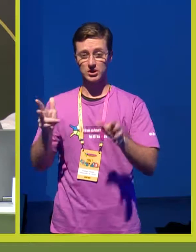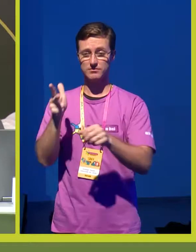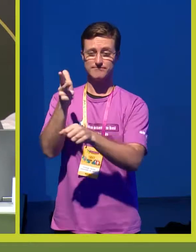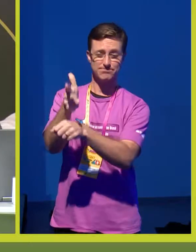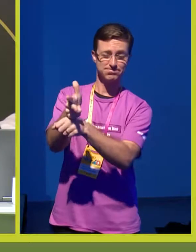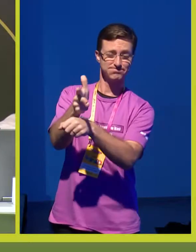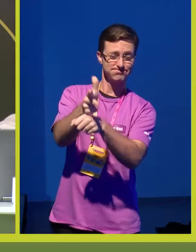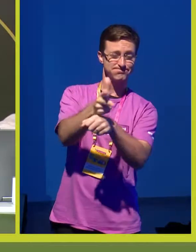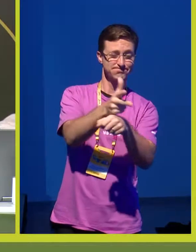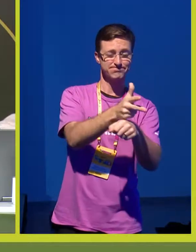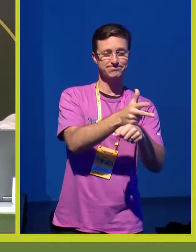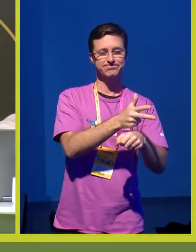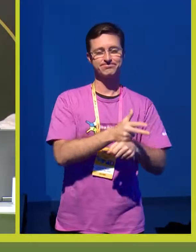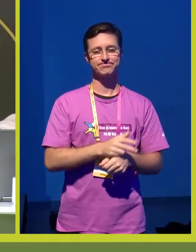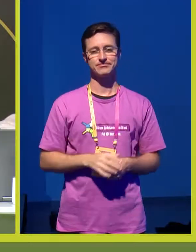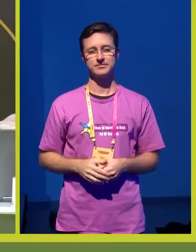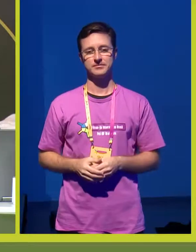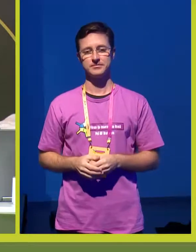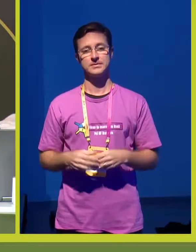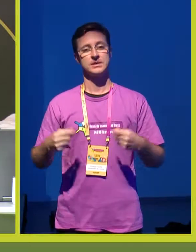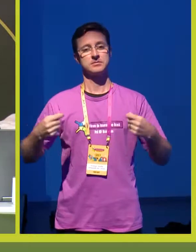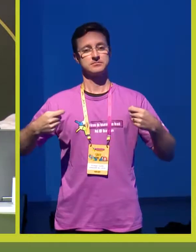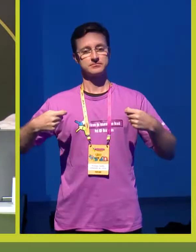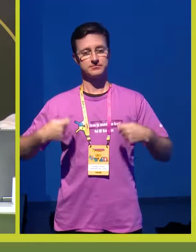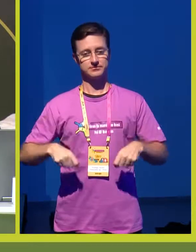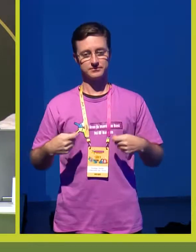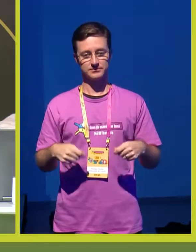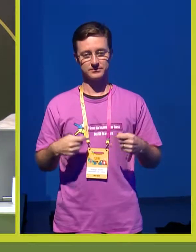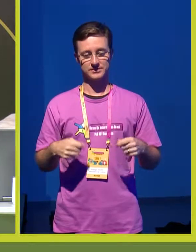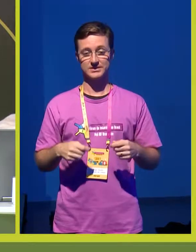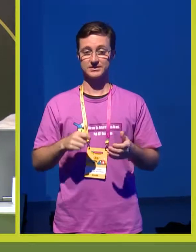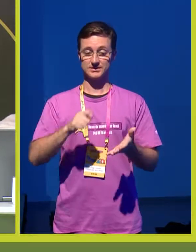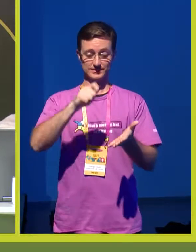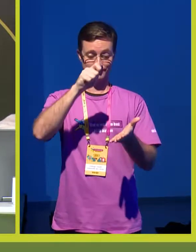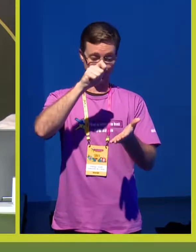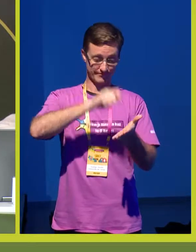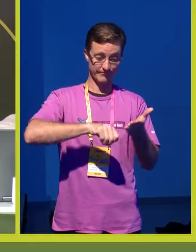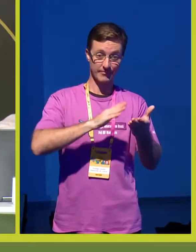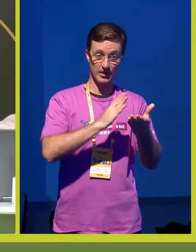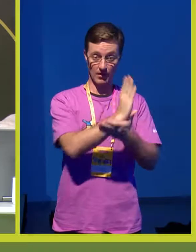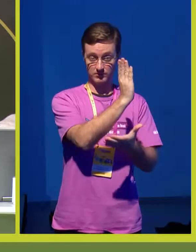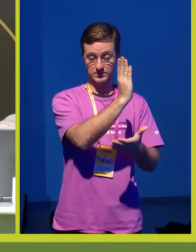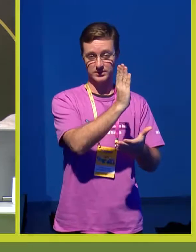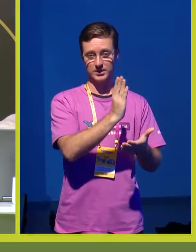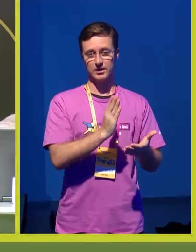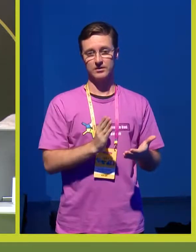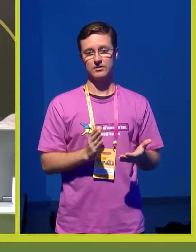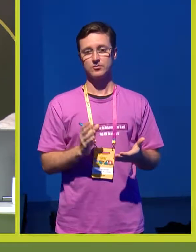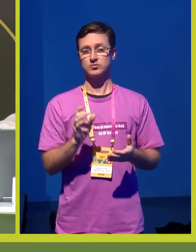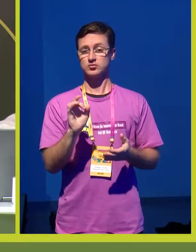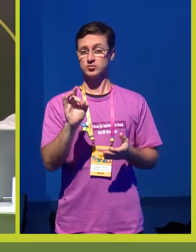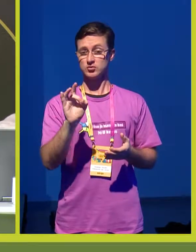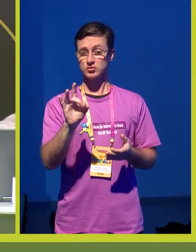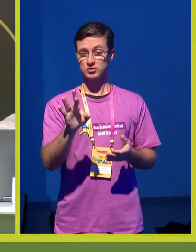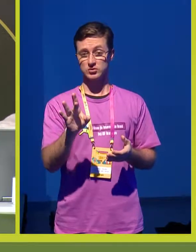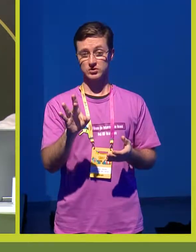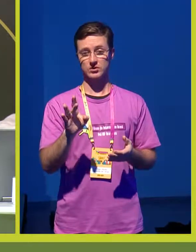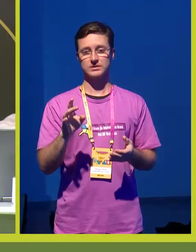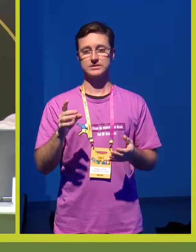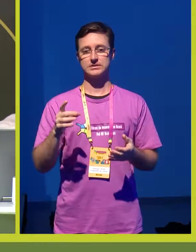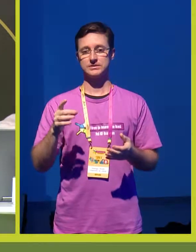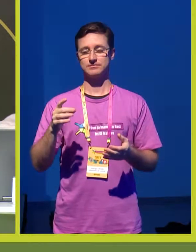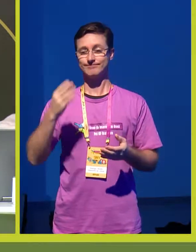Na minha opinião pessoal, ele deveria ser autorizado apenas em casos concretos em que fosse